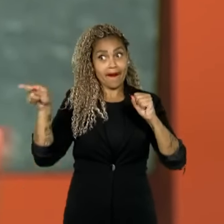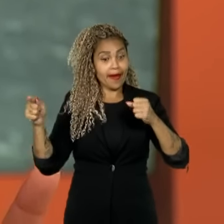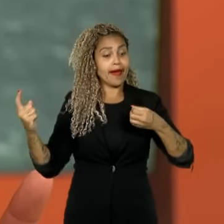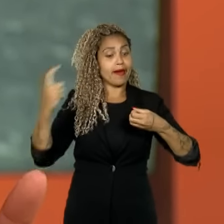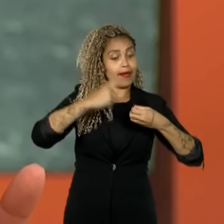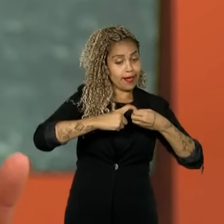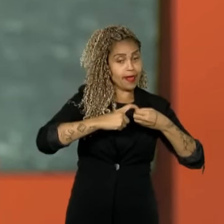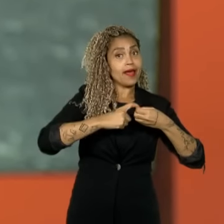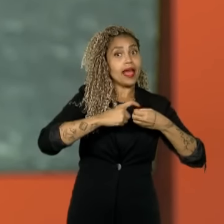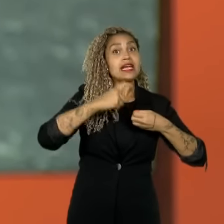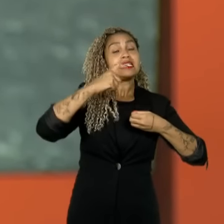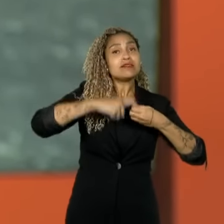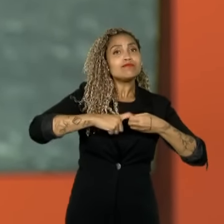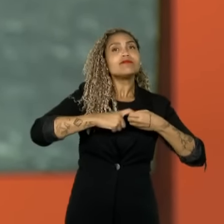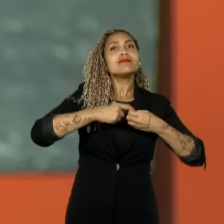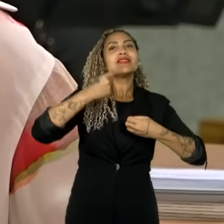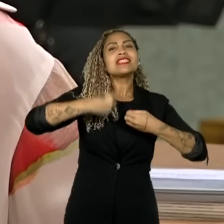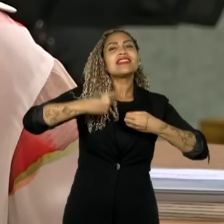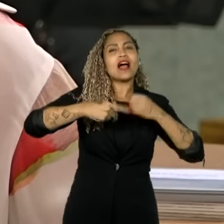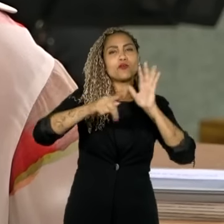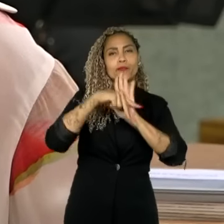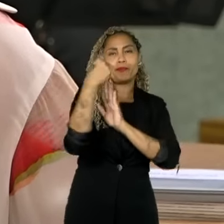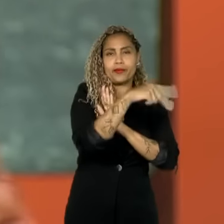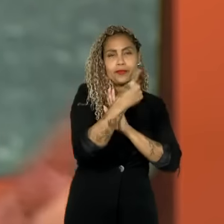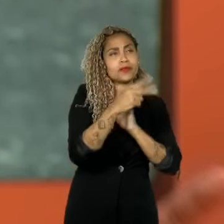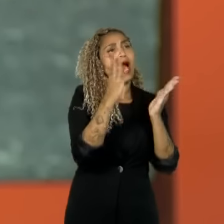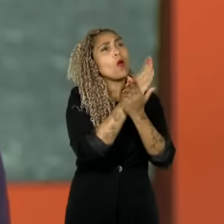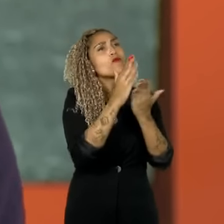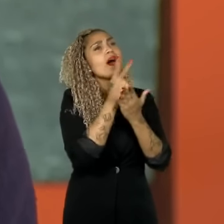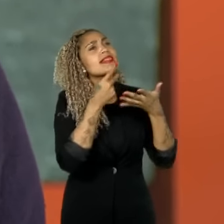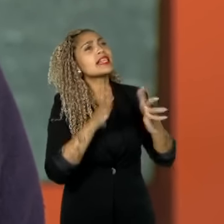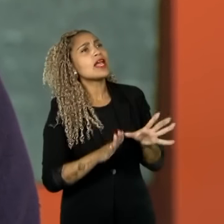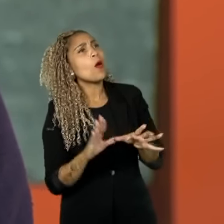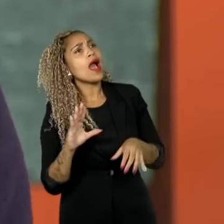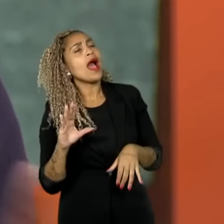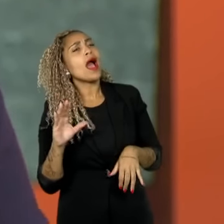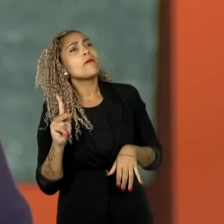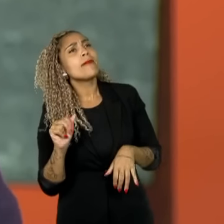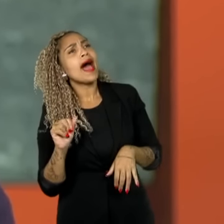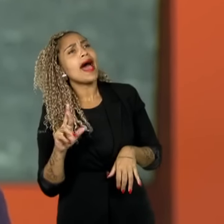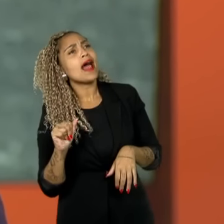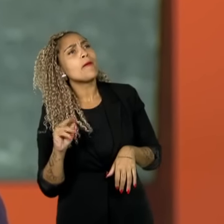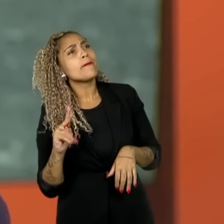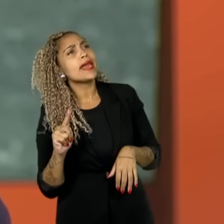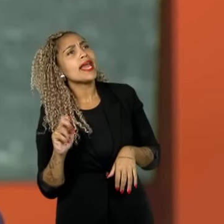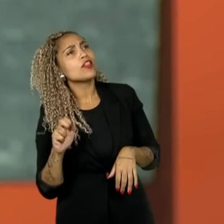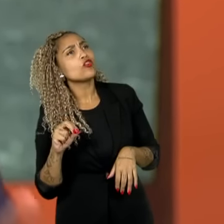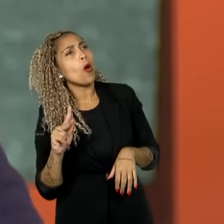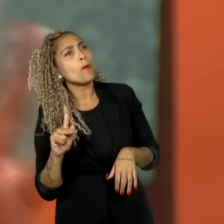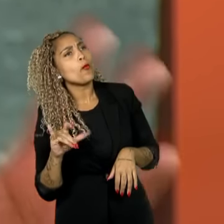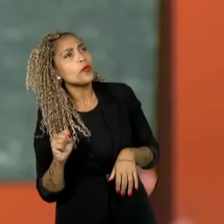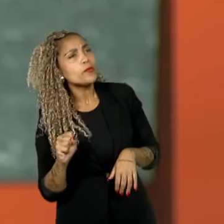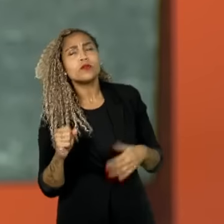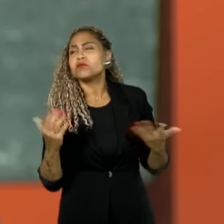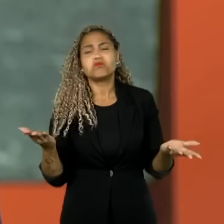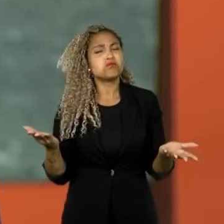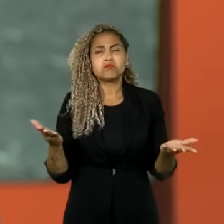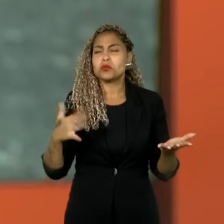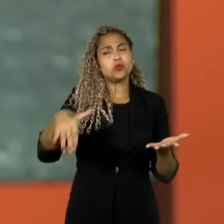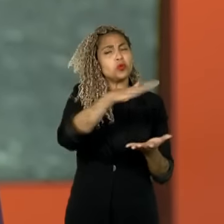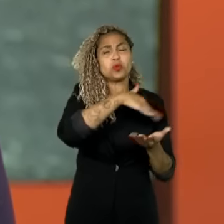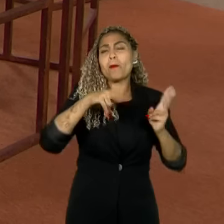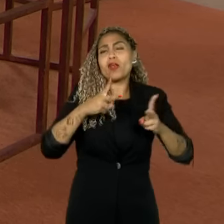essa confusão de que alguns dizem que ela nasceu em Paraopeba e outros dizem que ela nasceu em Cedro e Caetanópolis. É tudo, na verdade, na